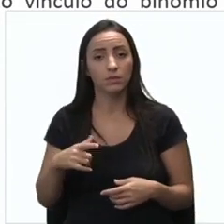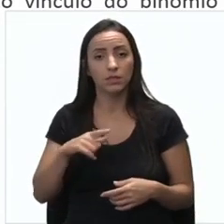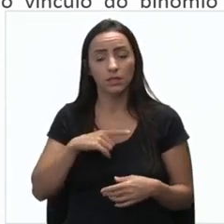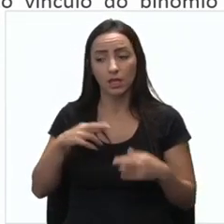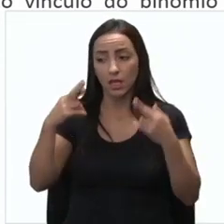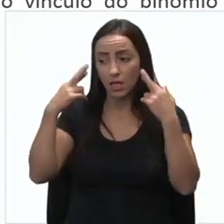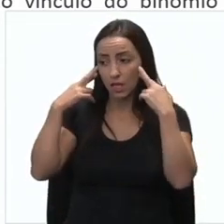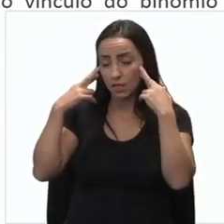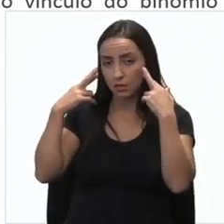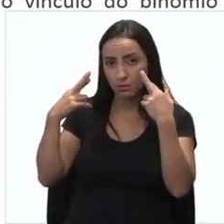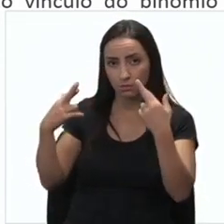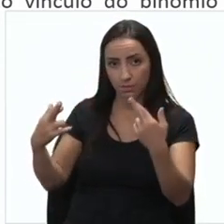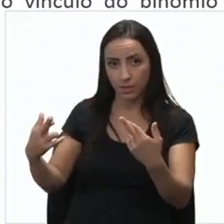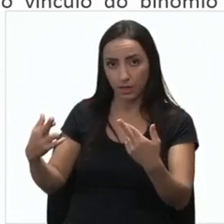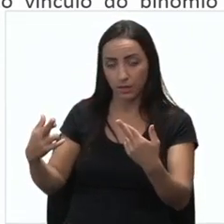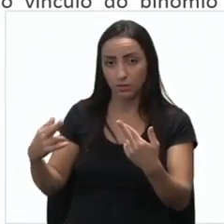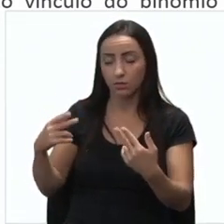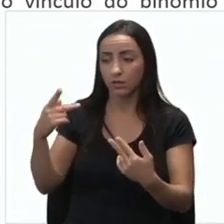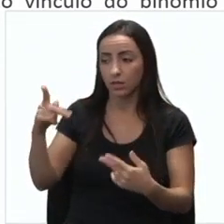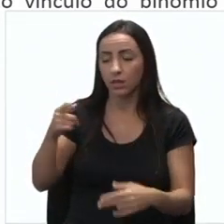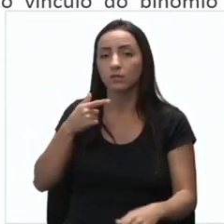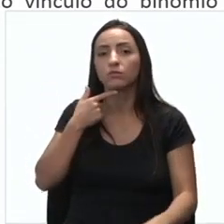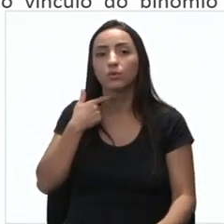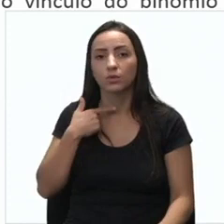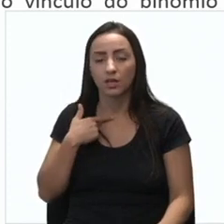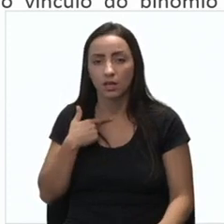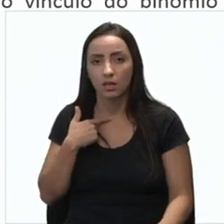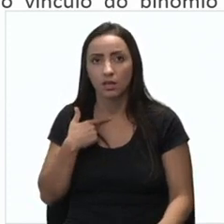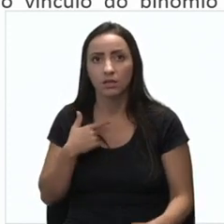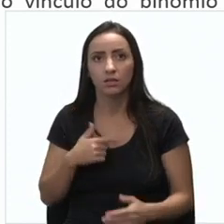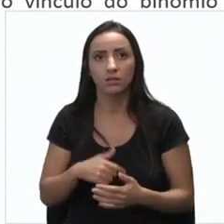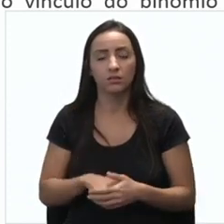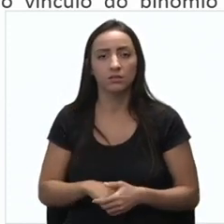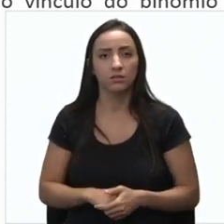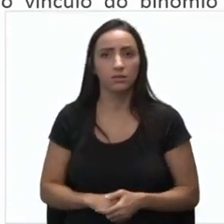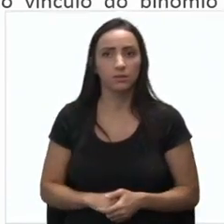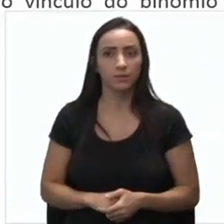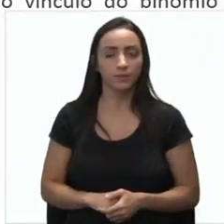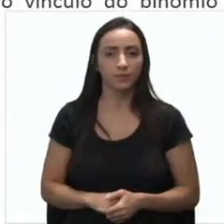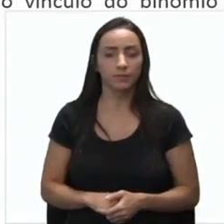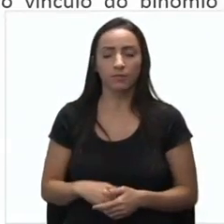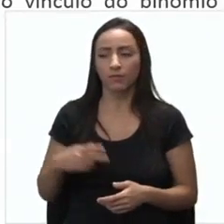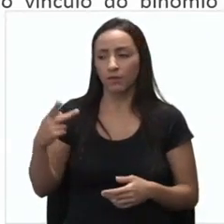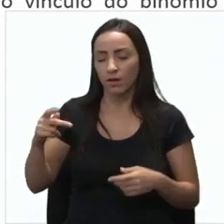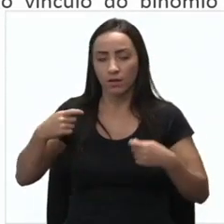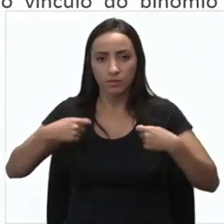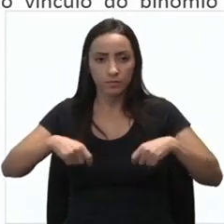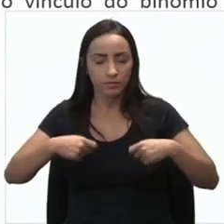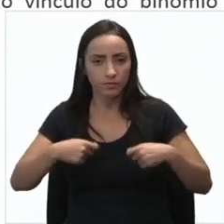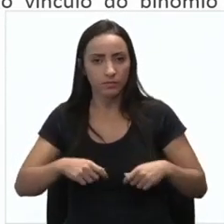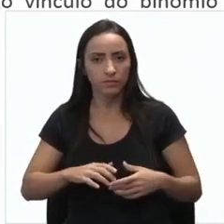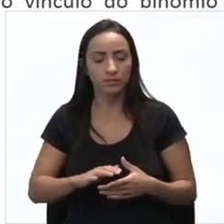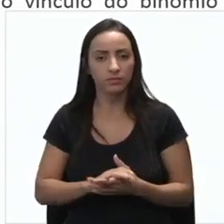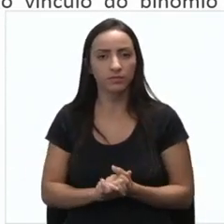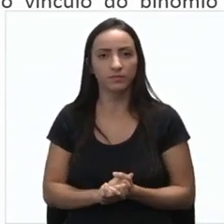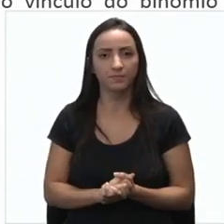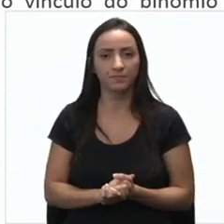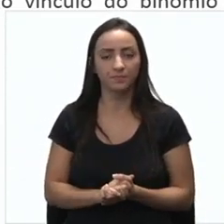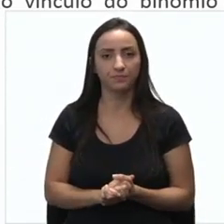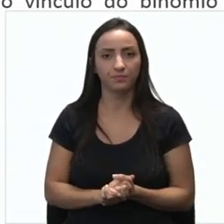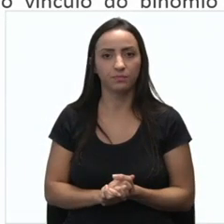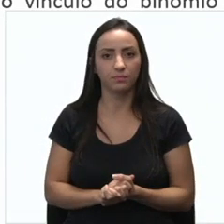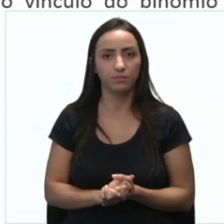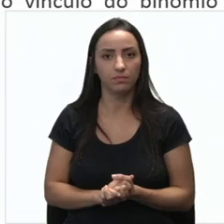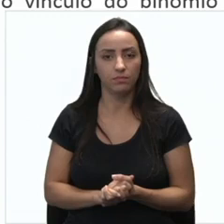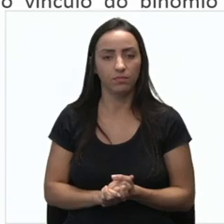aos desejos do usuário, né? Os desejos, as vontades, as necessidades e